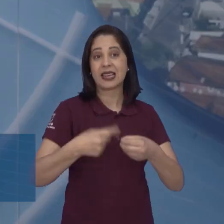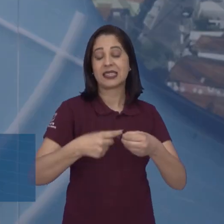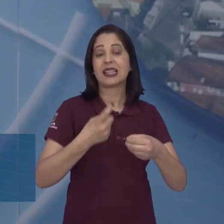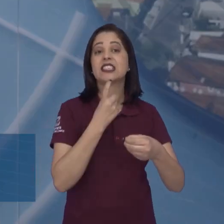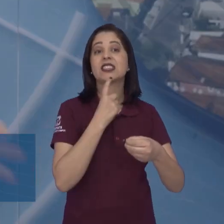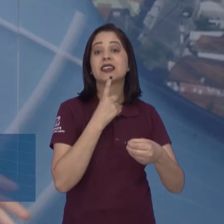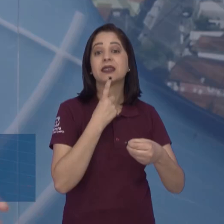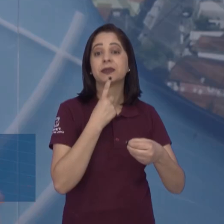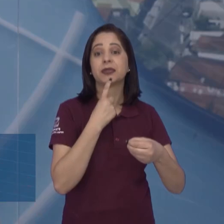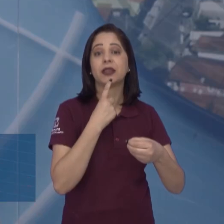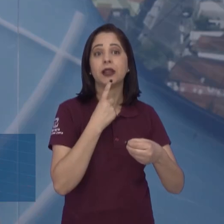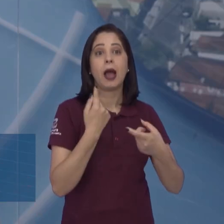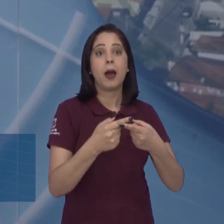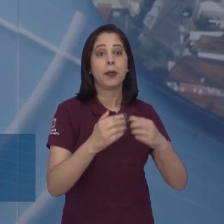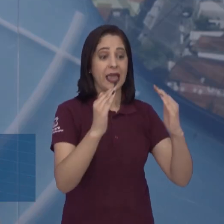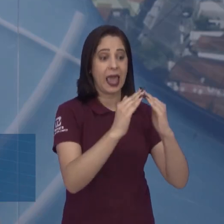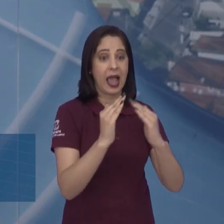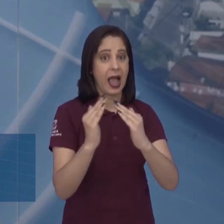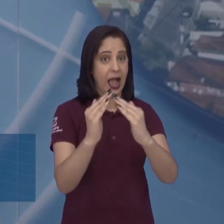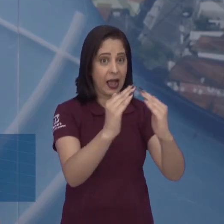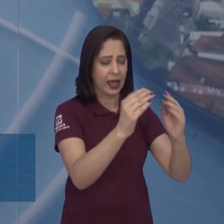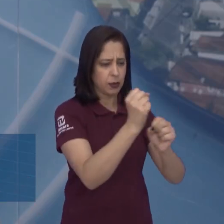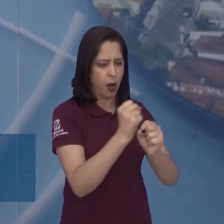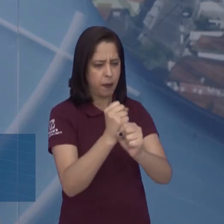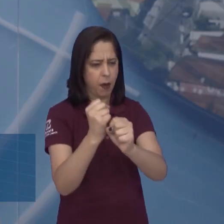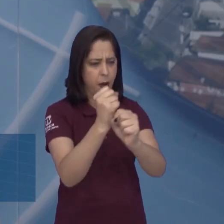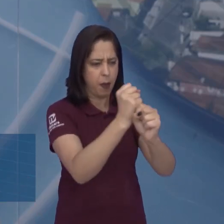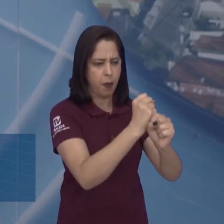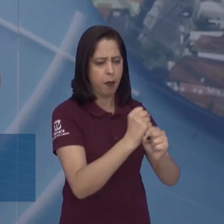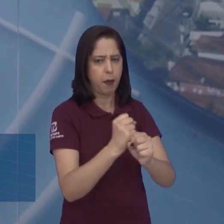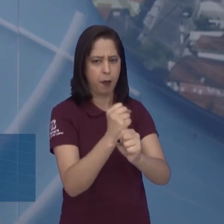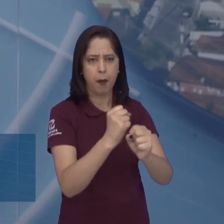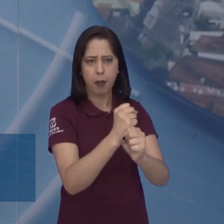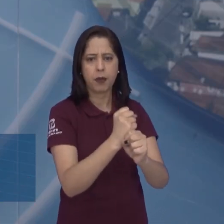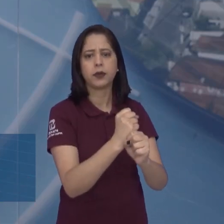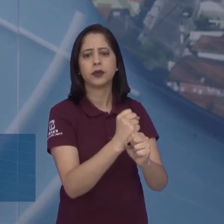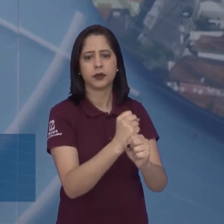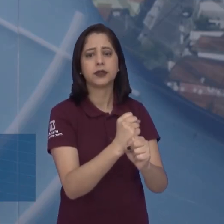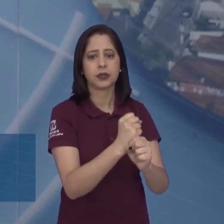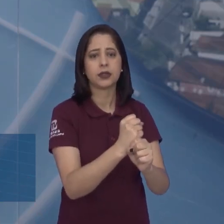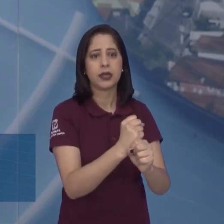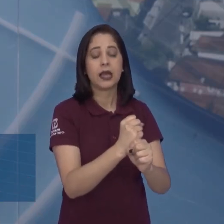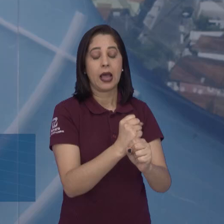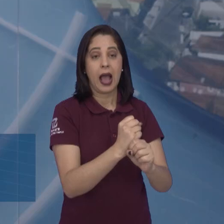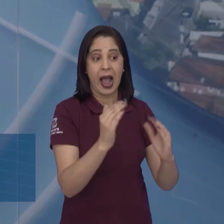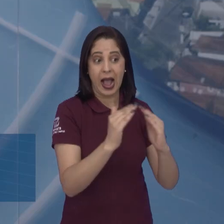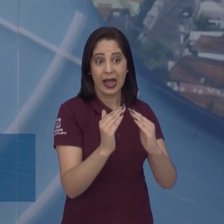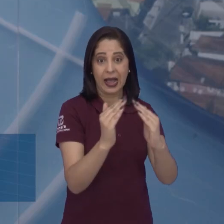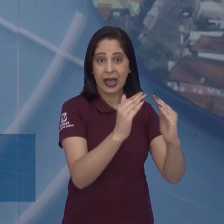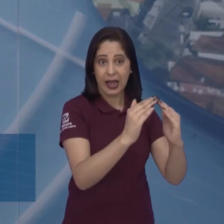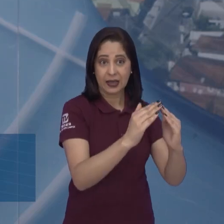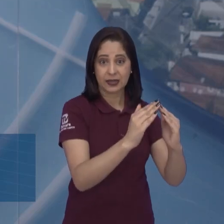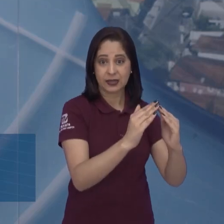São Paulo, de casas que foram construídas para moradores que viviam numa área de risco da cidade,